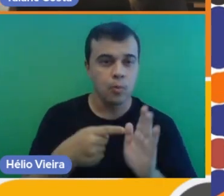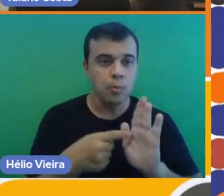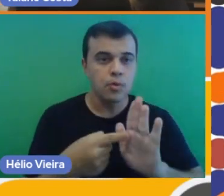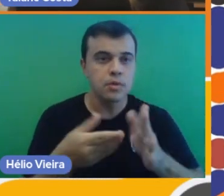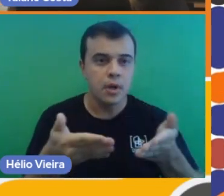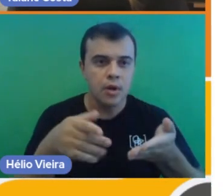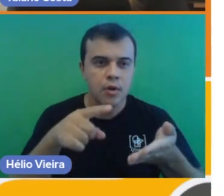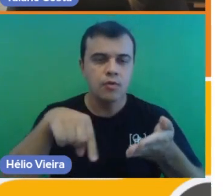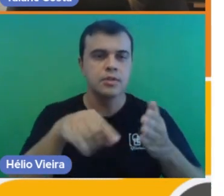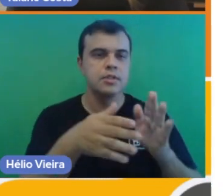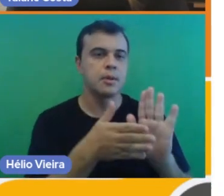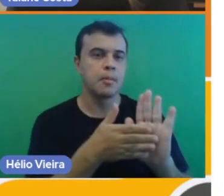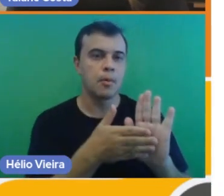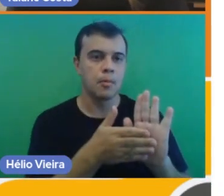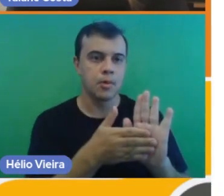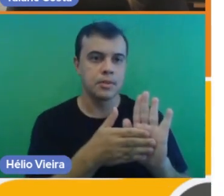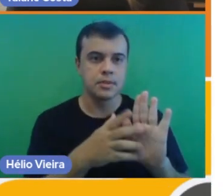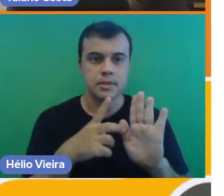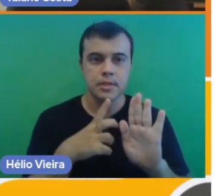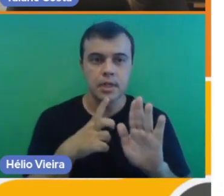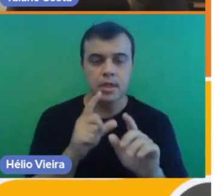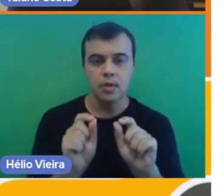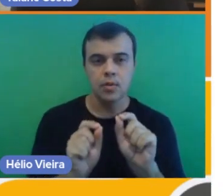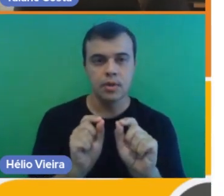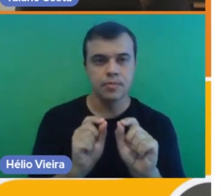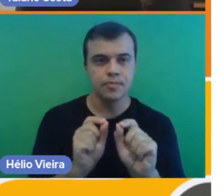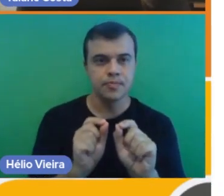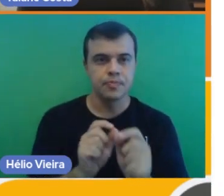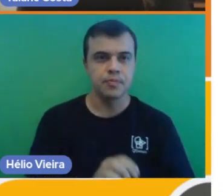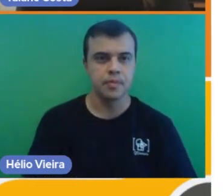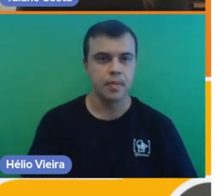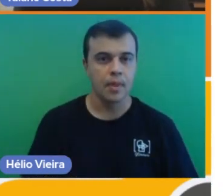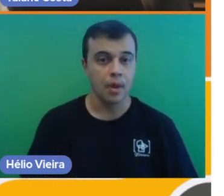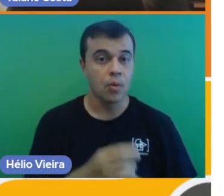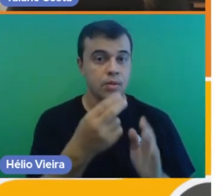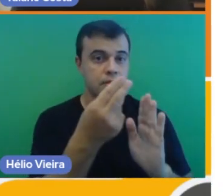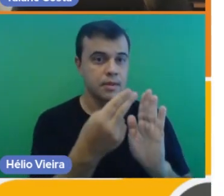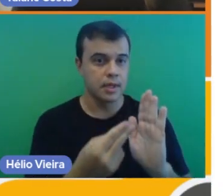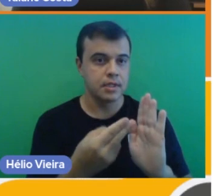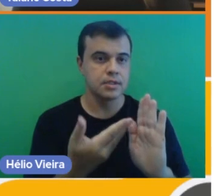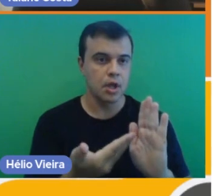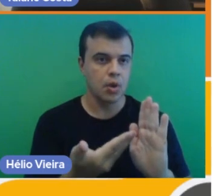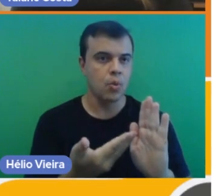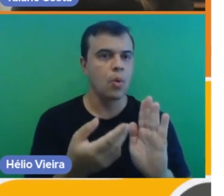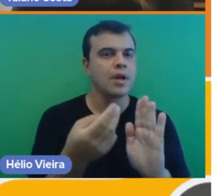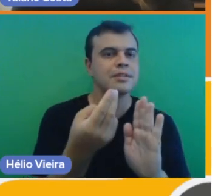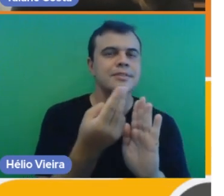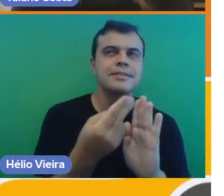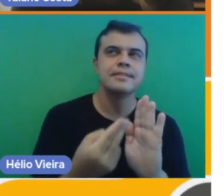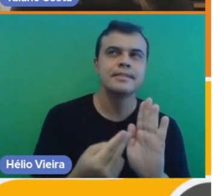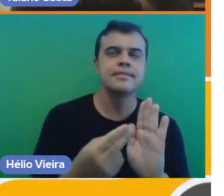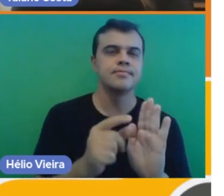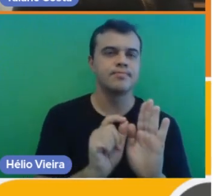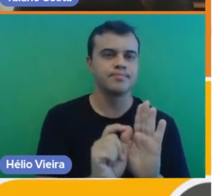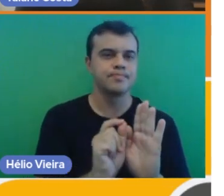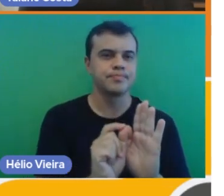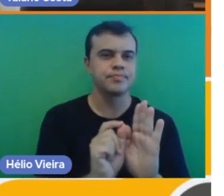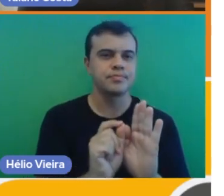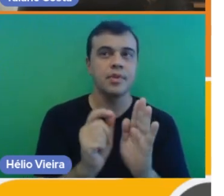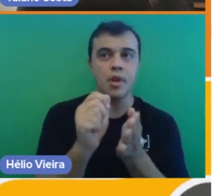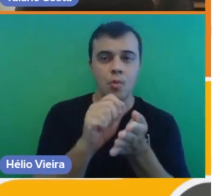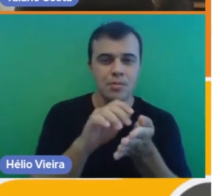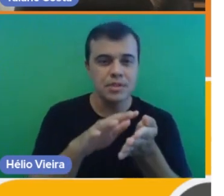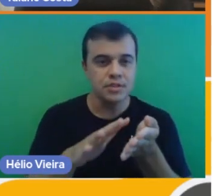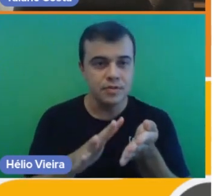trouxe uma das propostas, que é o desenho, o desenho é uma